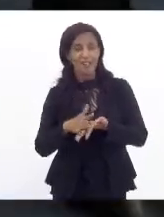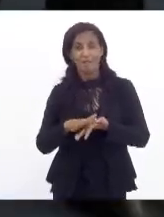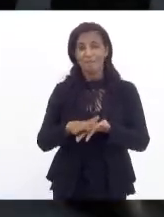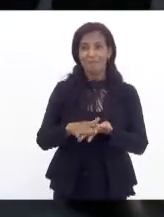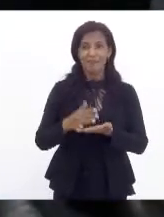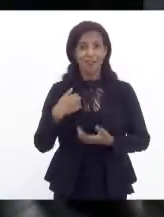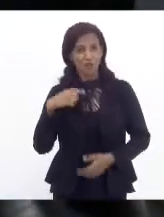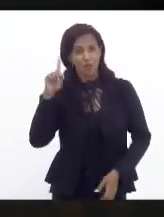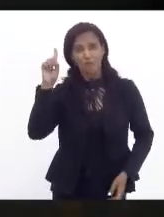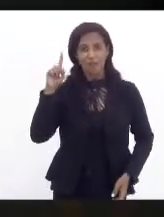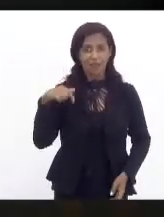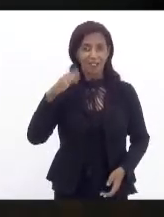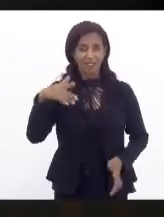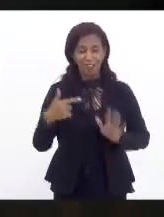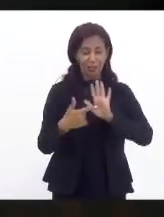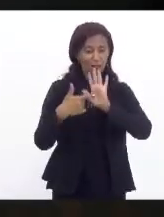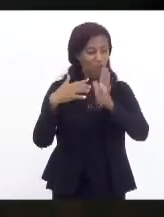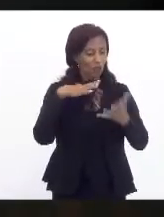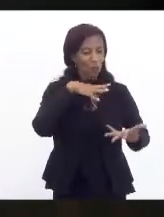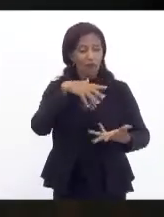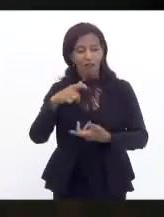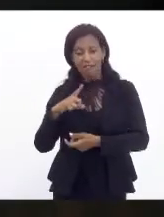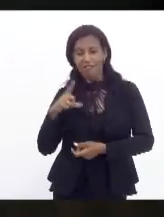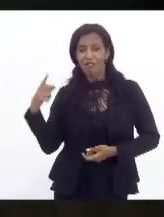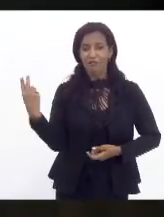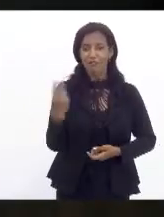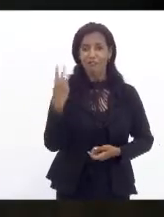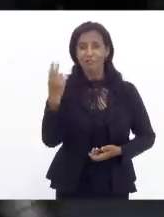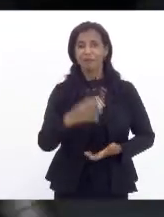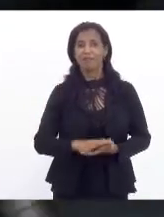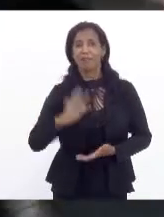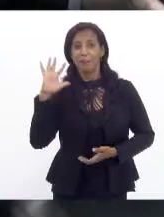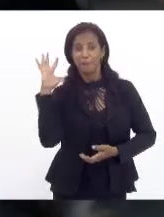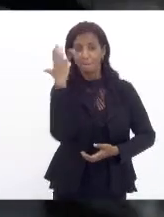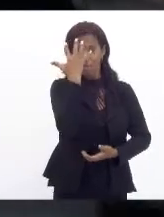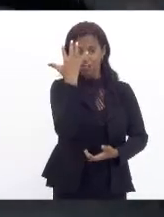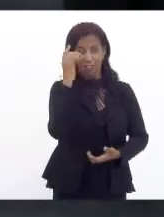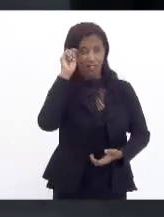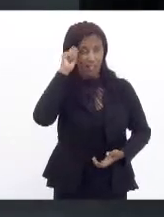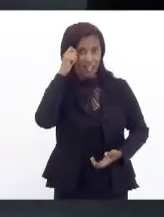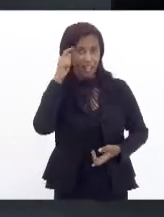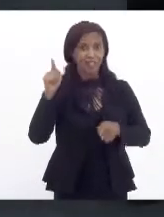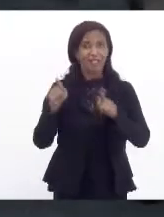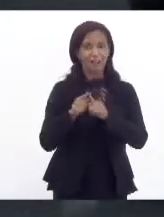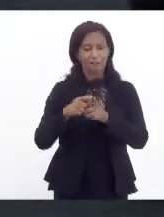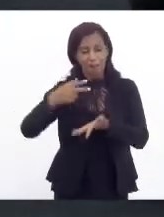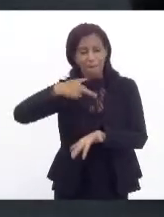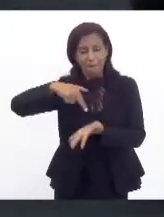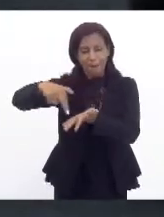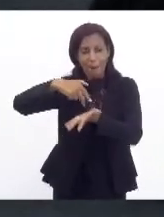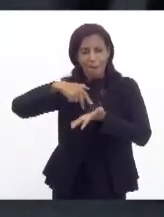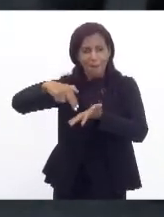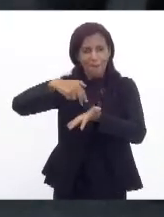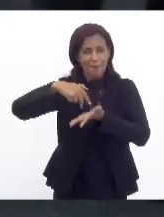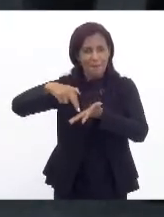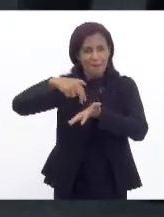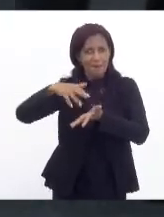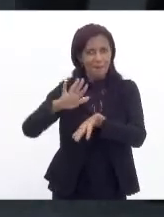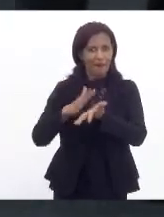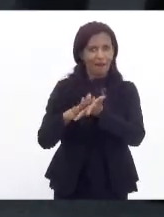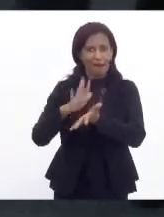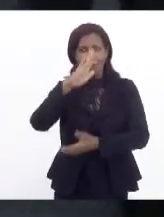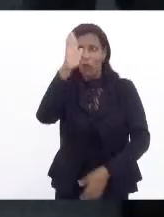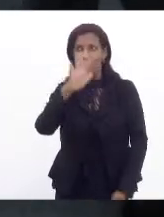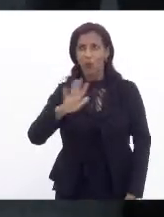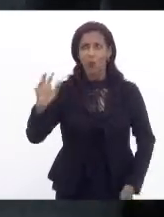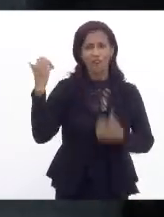sim, senhor. Quero mostrar ao mundo inteiro que tem um valor. Máscara Negra, até hoje, é cantada e dançada nos carnavais pelo Brasil